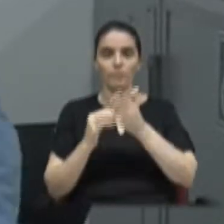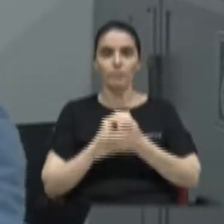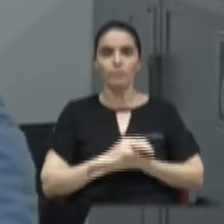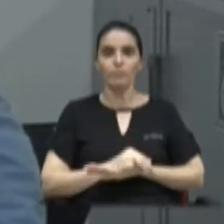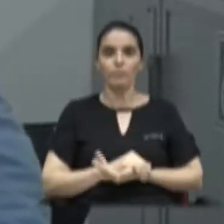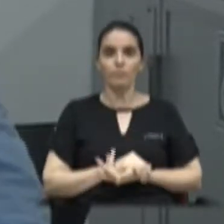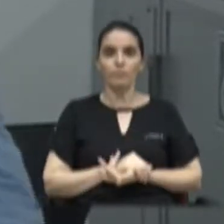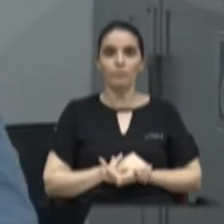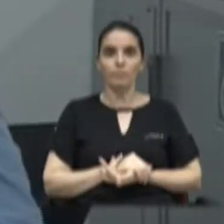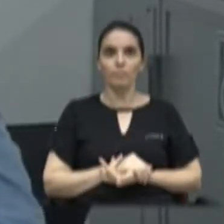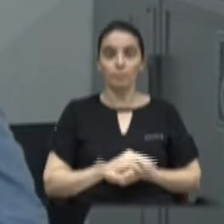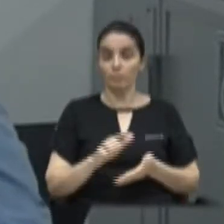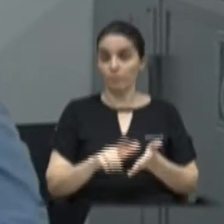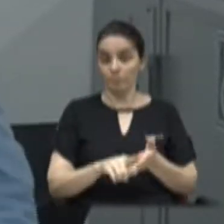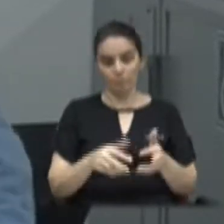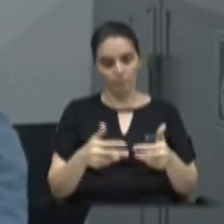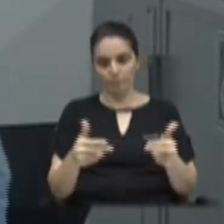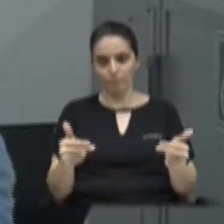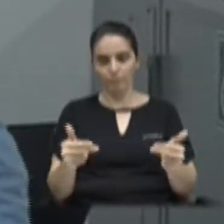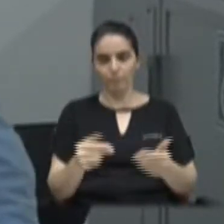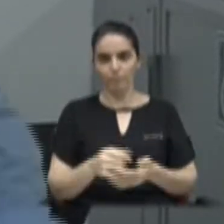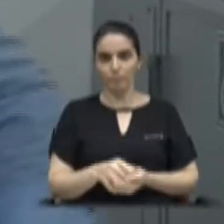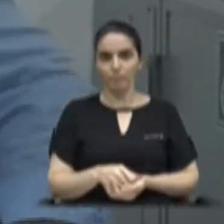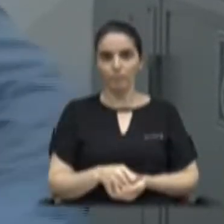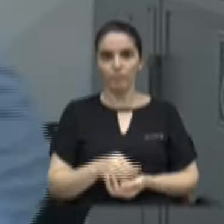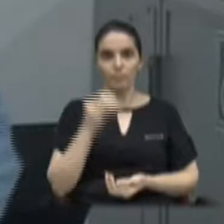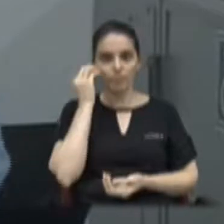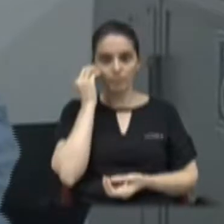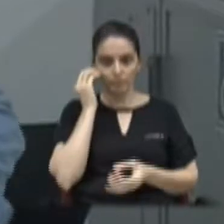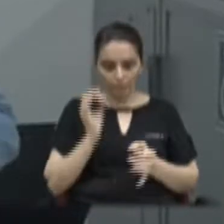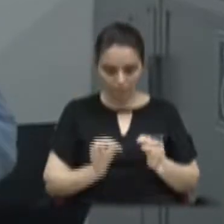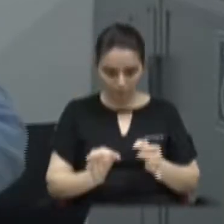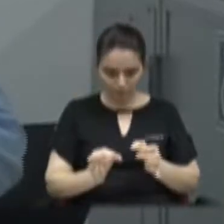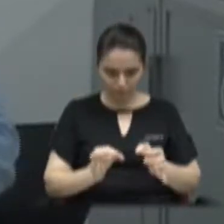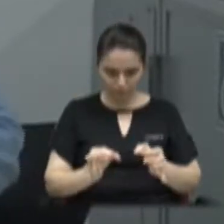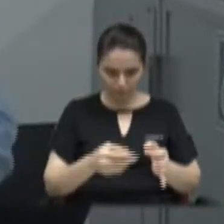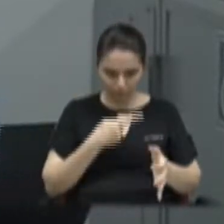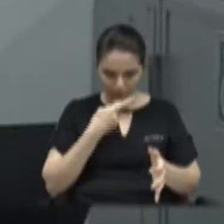tem muito papel aqui, mas vou tentar me organizar aqui e falar.